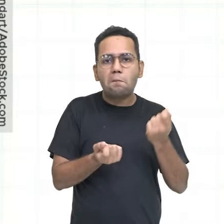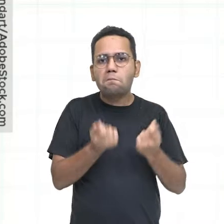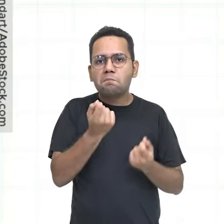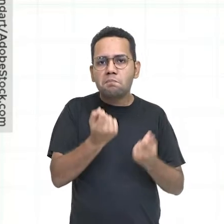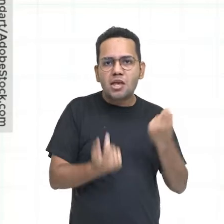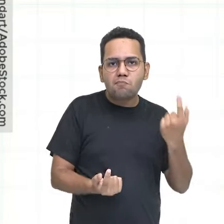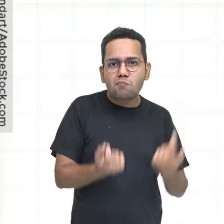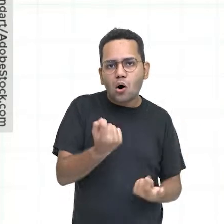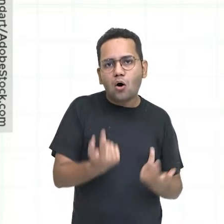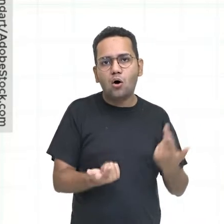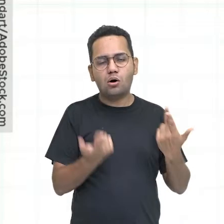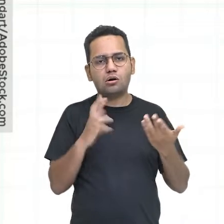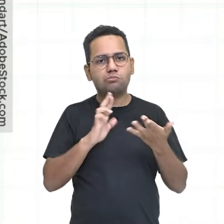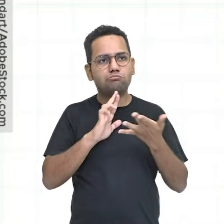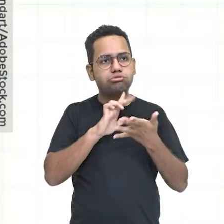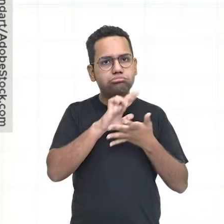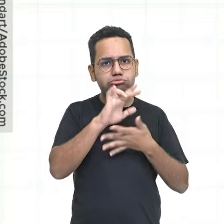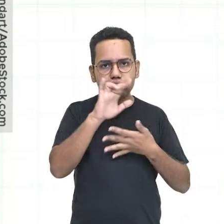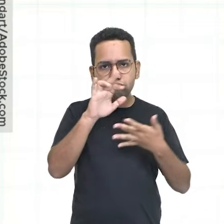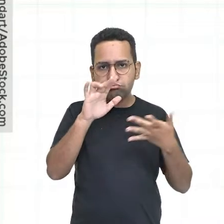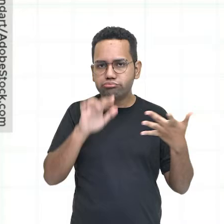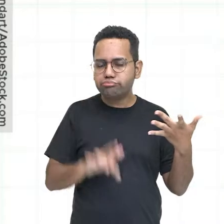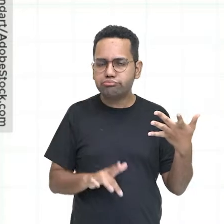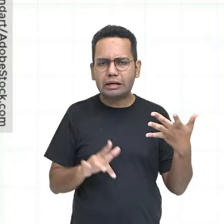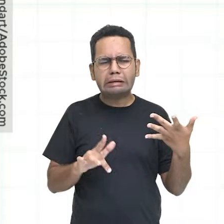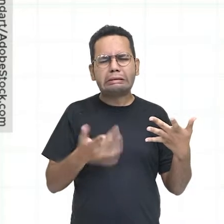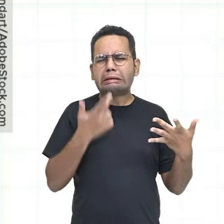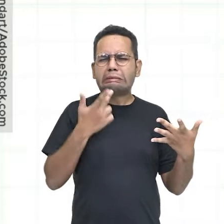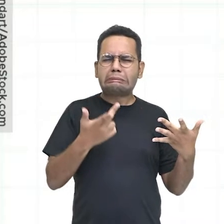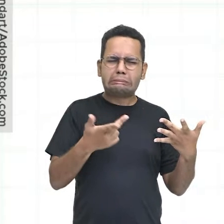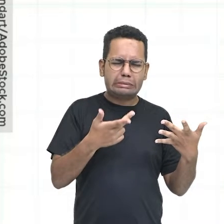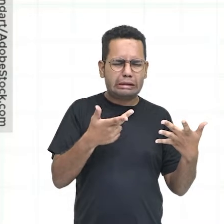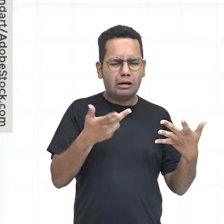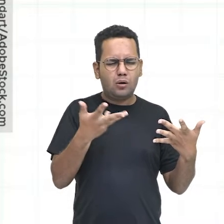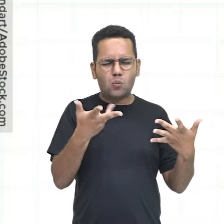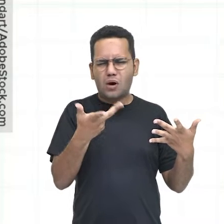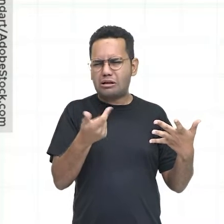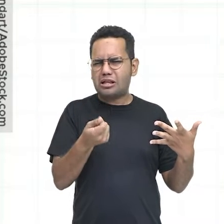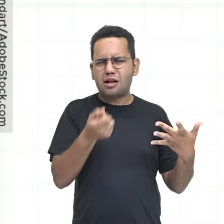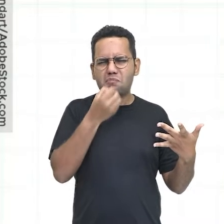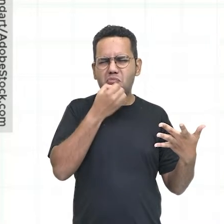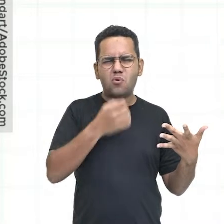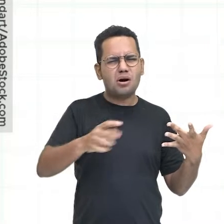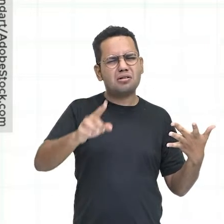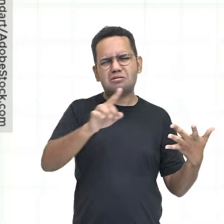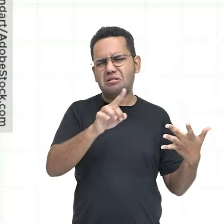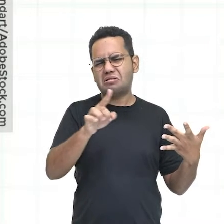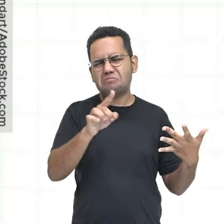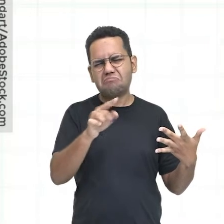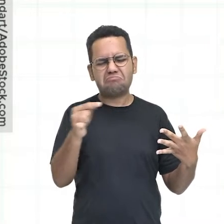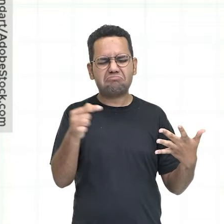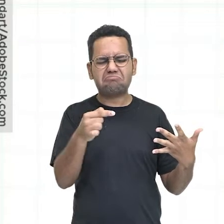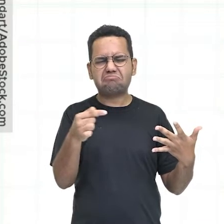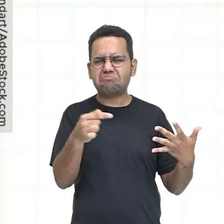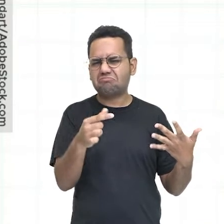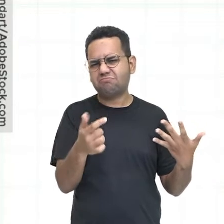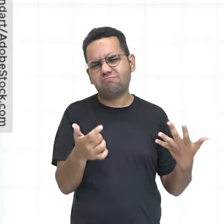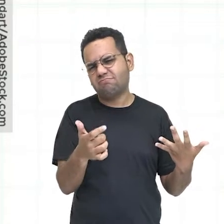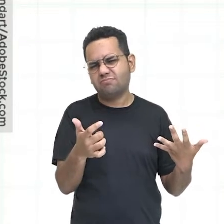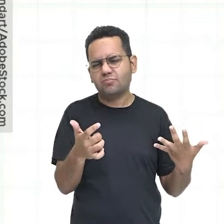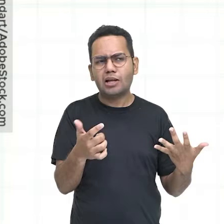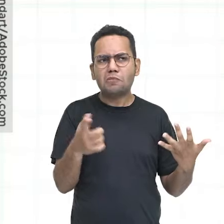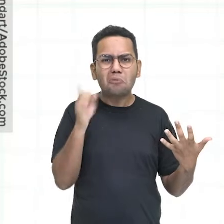né? Que não tem uma qualidade ali muito boa, tá certo? É aquele tipo de comida que a gente não deveria, pelo menos, comer